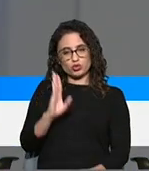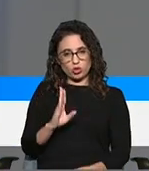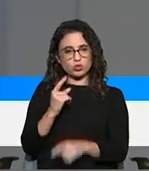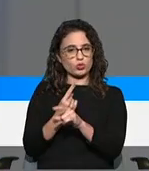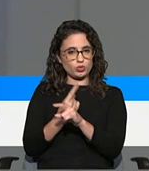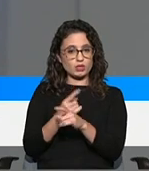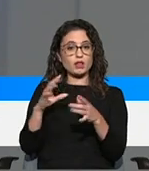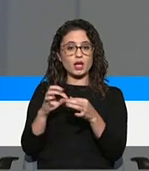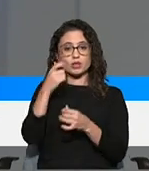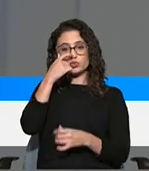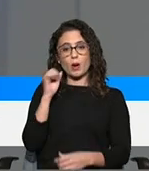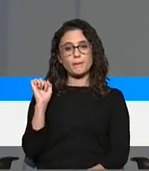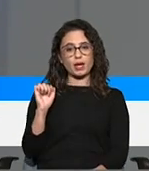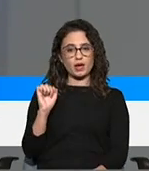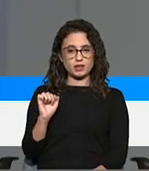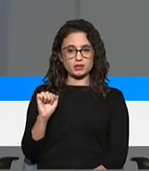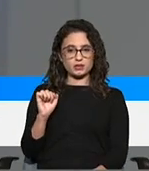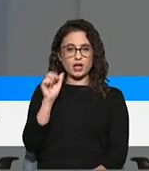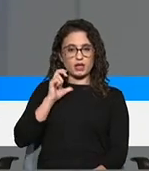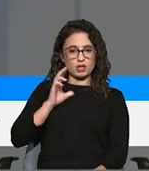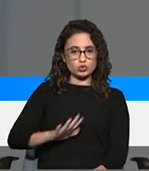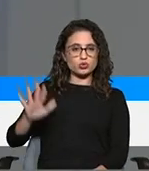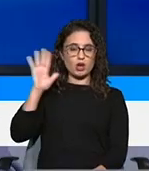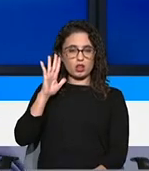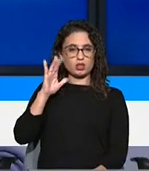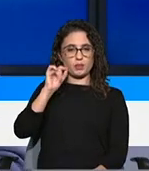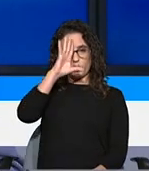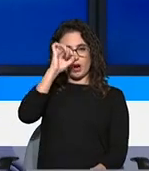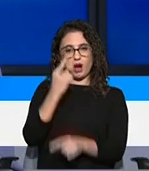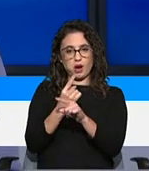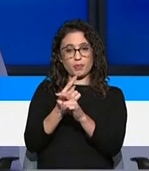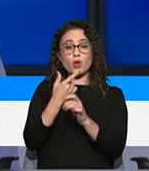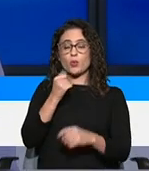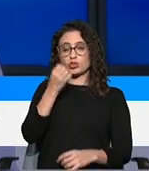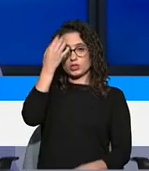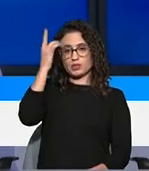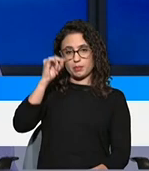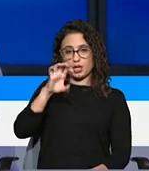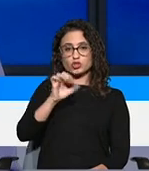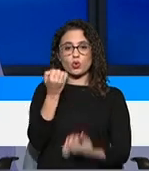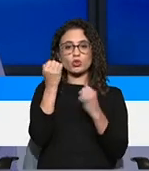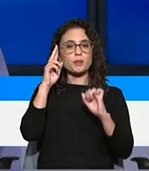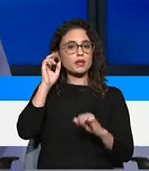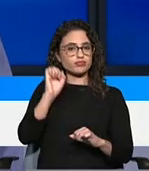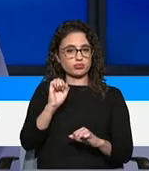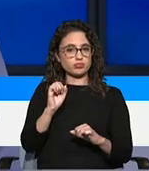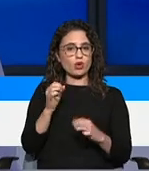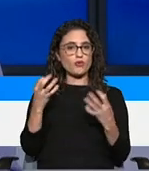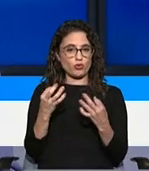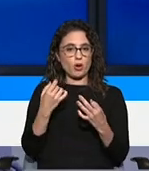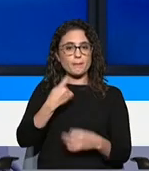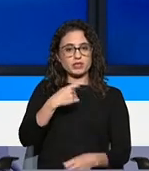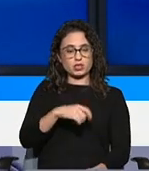elementos do partido socialista a nível nacional e dos governantes mas não pode-se esquecer também que na região autónoma da Madeira nós temos o senhor presidente do